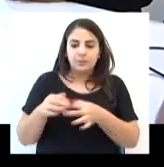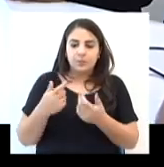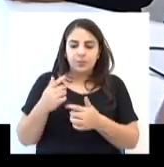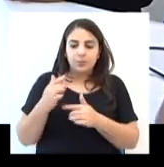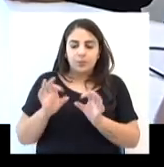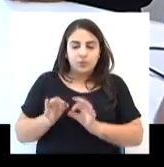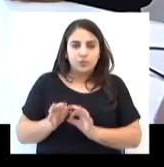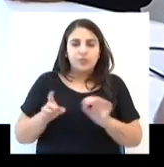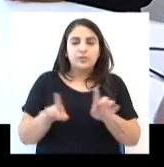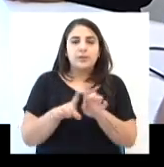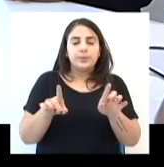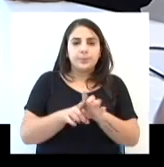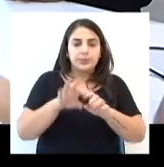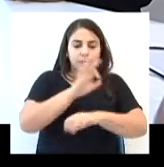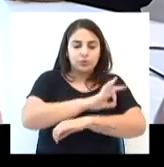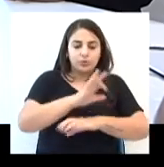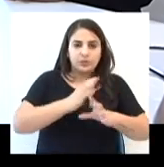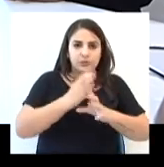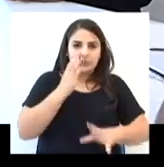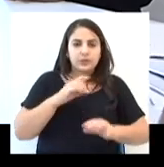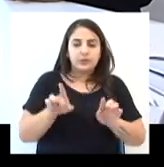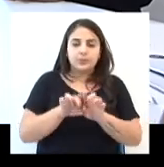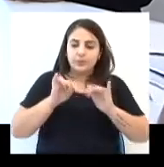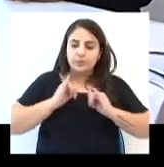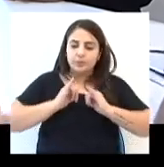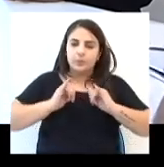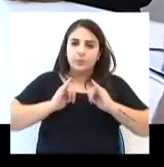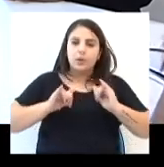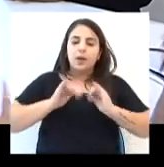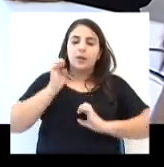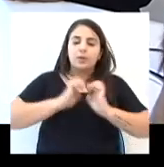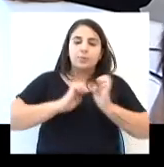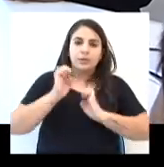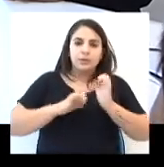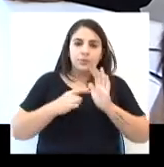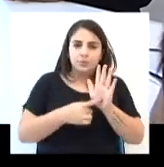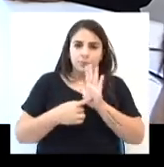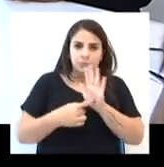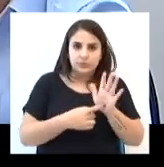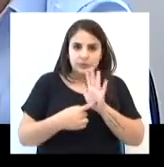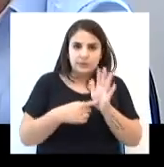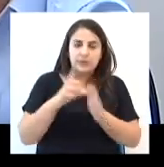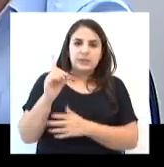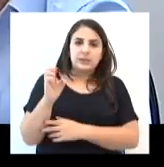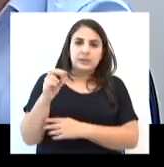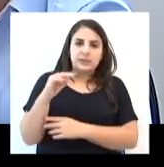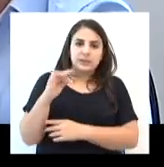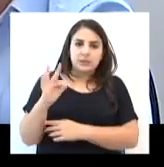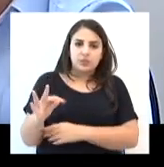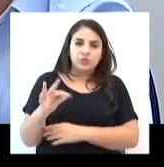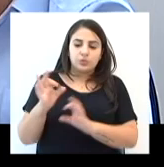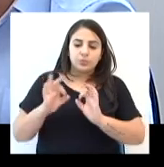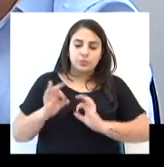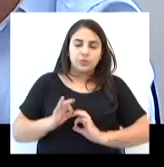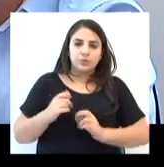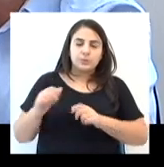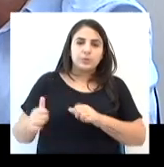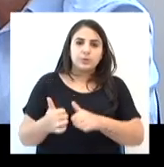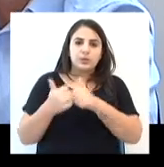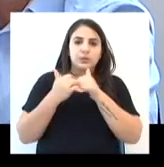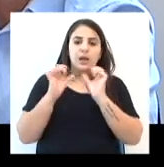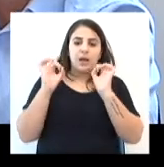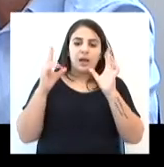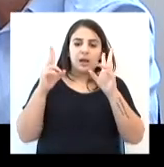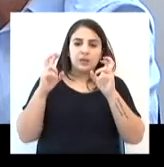O engenheiro também informou que as empresas podem apresentar ao DENIT projetos de melhorias para alguns